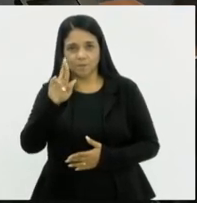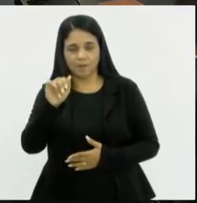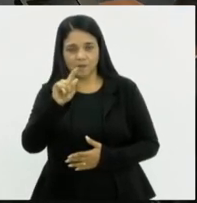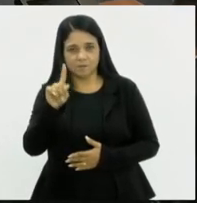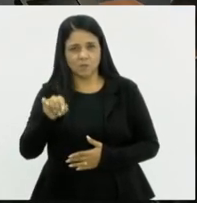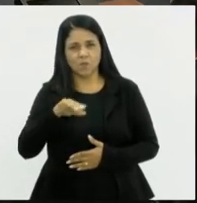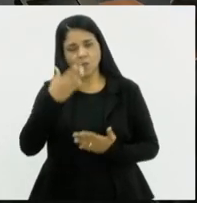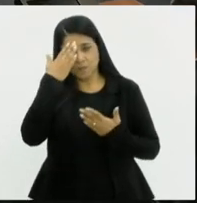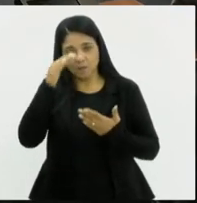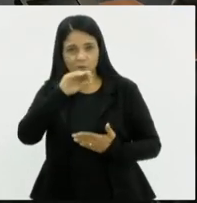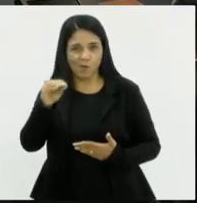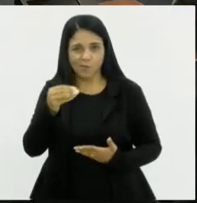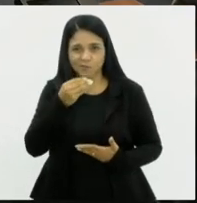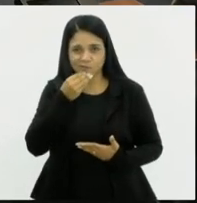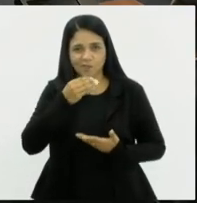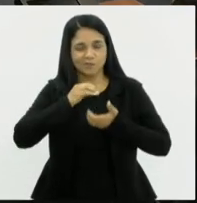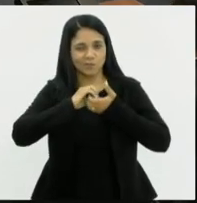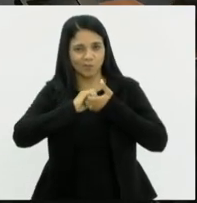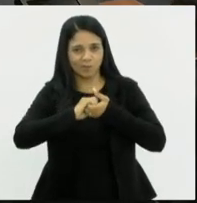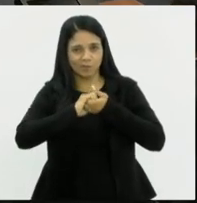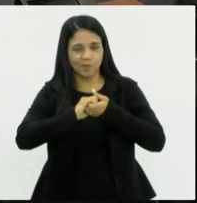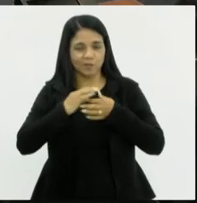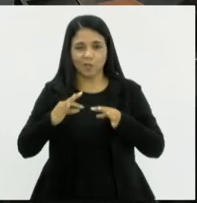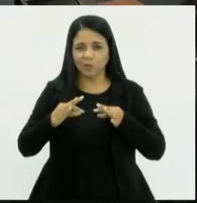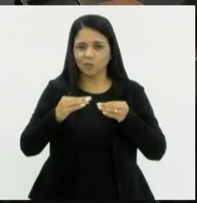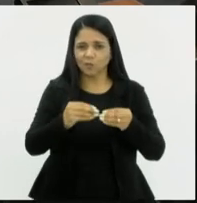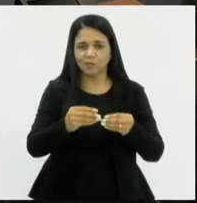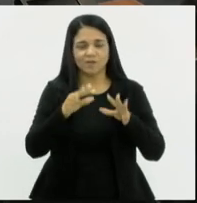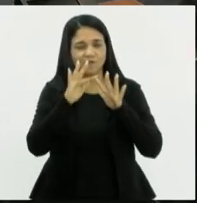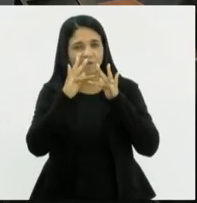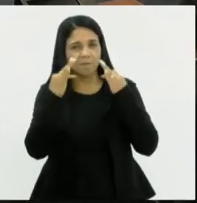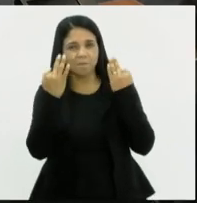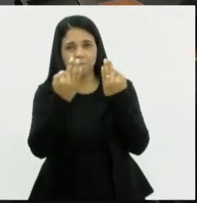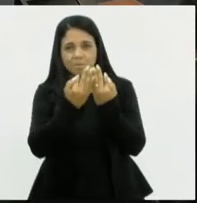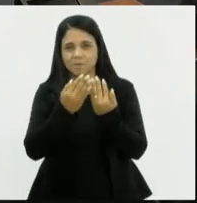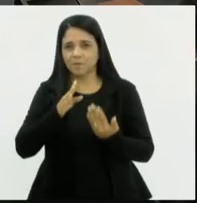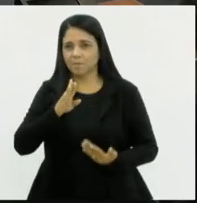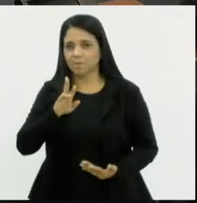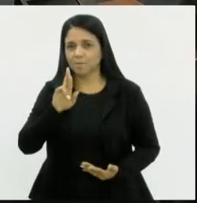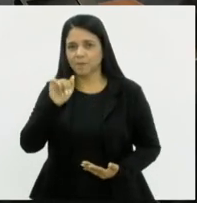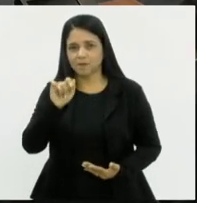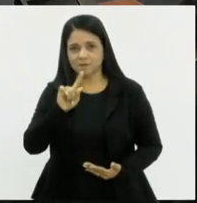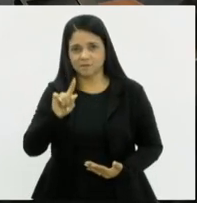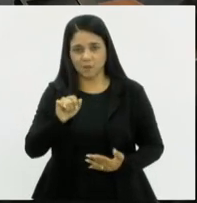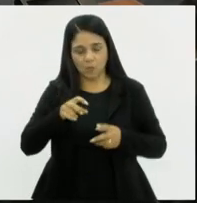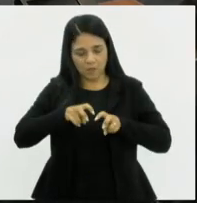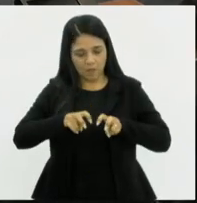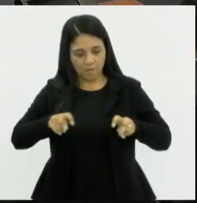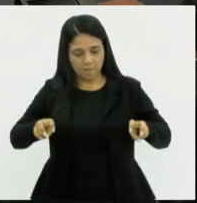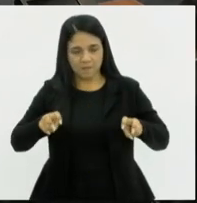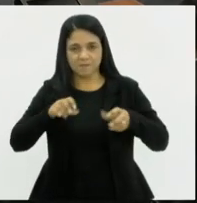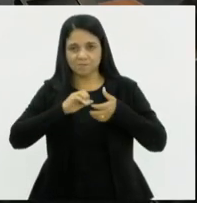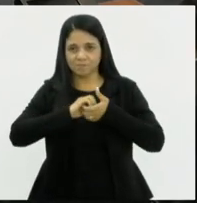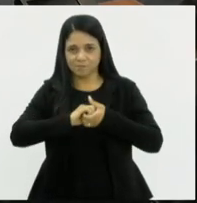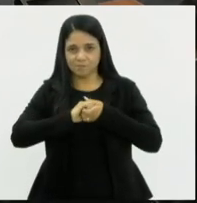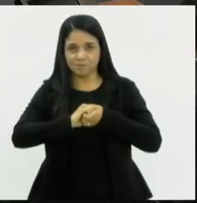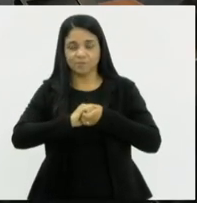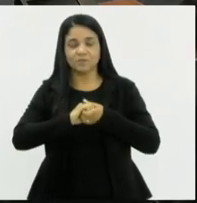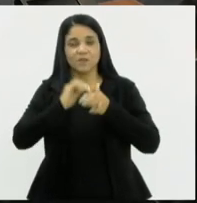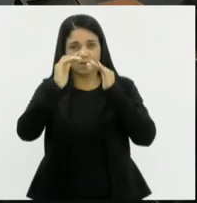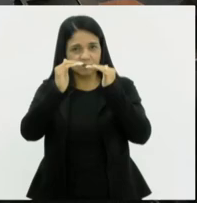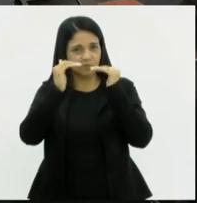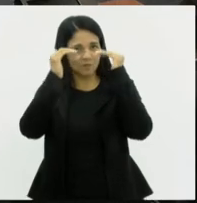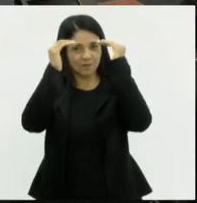oportunidade, cumprimento toda a família Brazão e toda a mesa. Autoridades